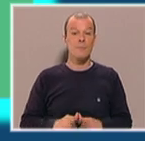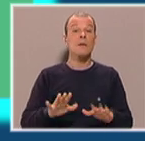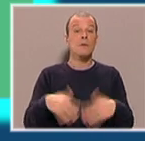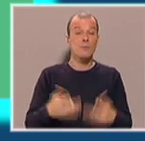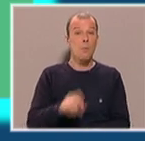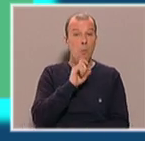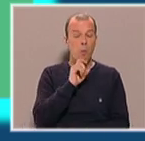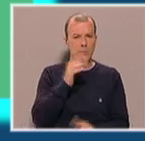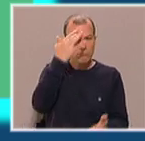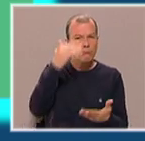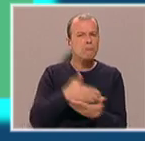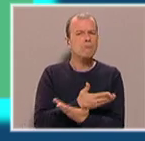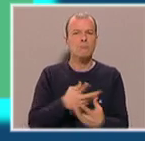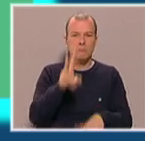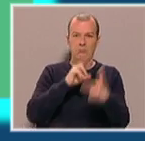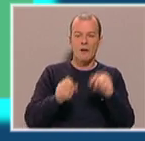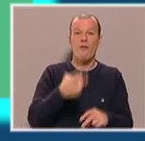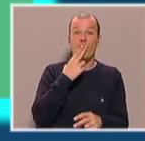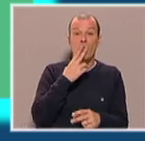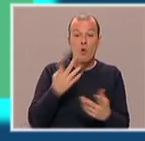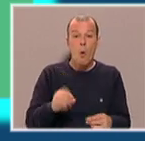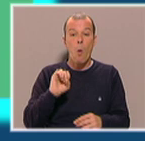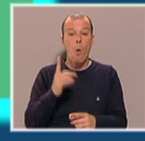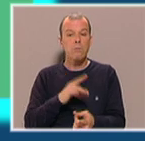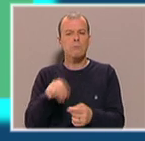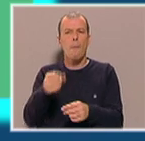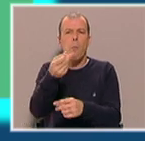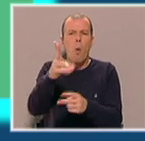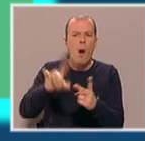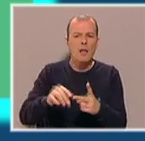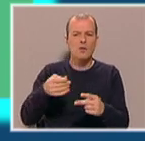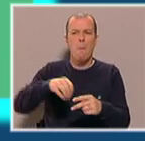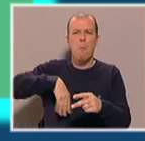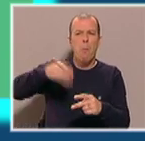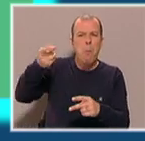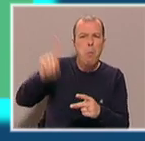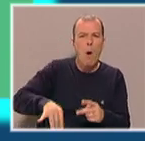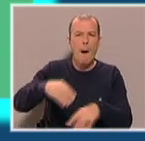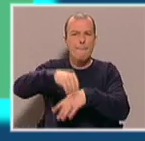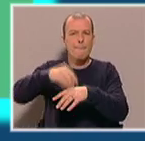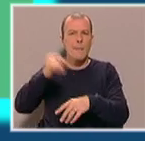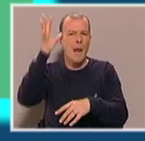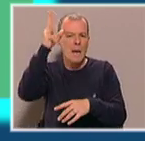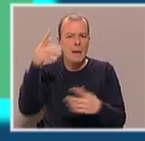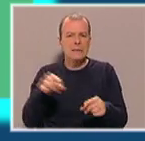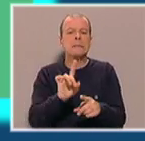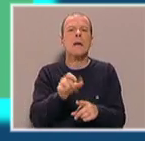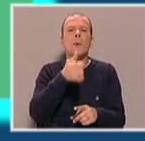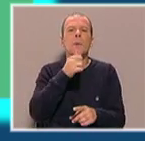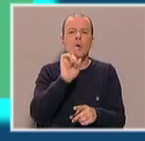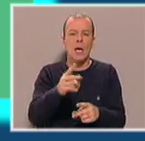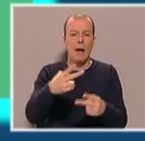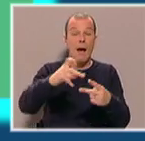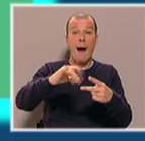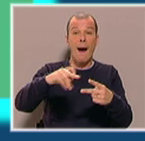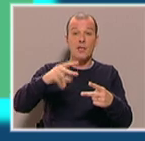Então, pode resultar da inalação do fumo do tabaco ou exposição a pólenes, poeiras ou pelos de animais, entre outros. O que é que vocês acham? Será